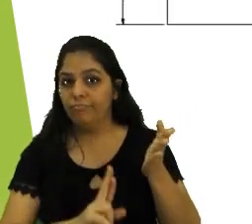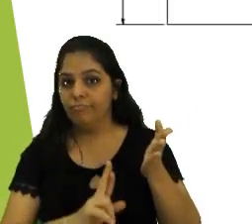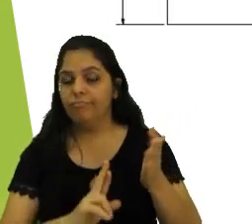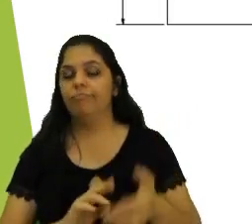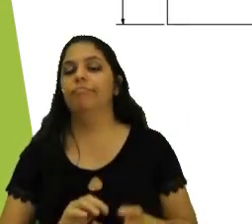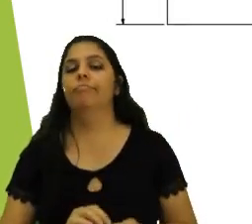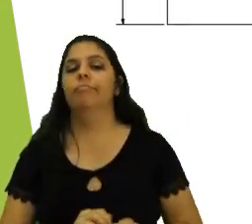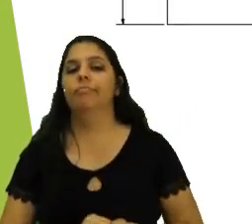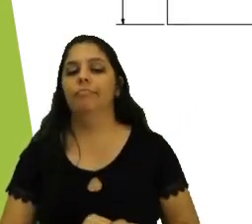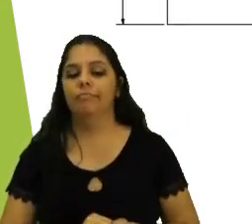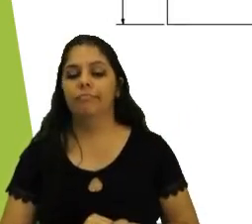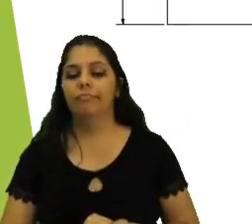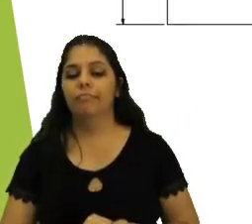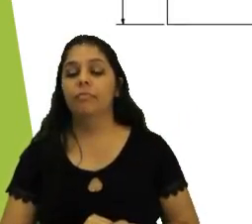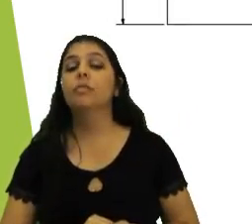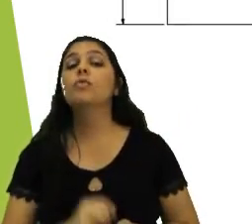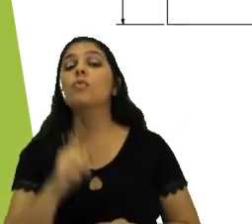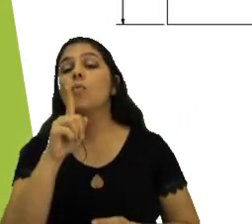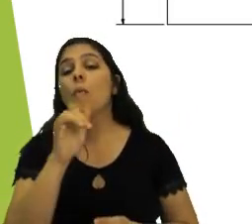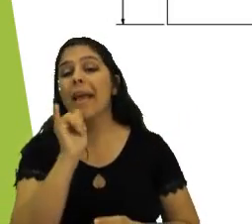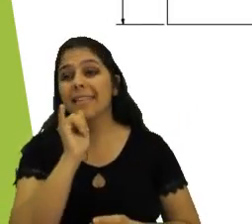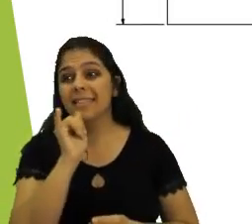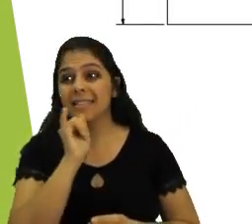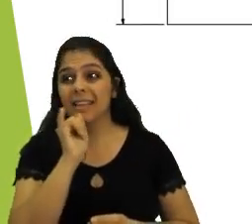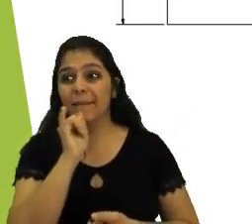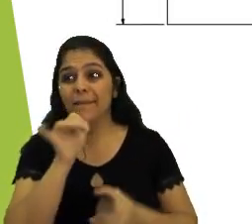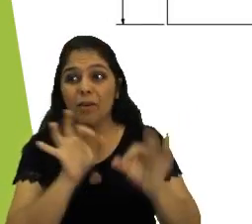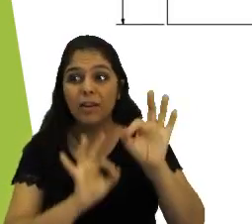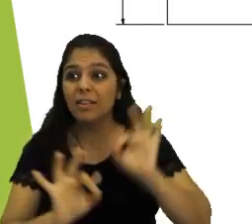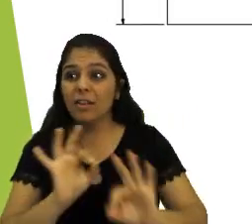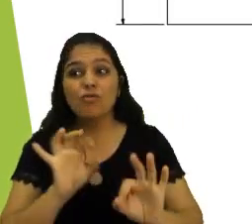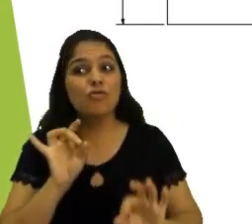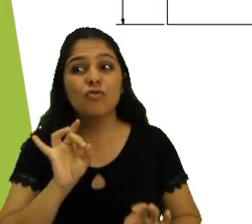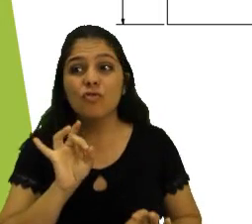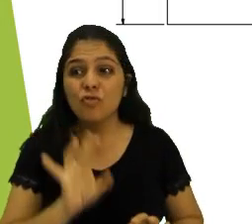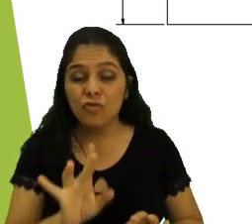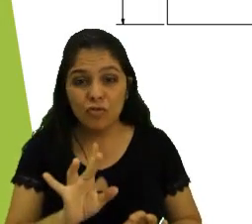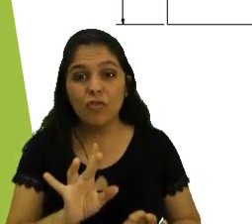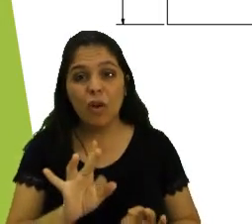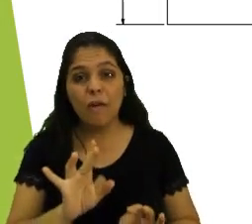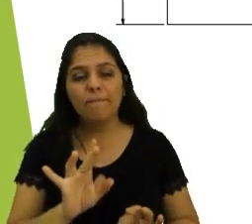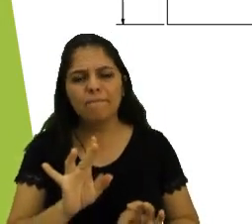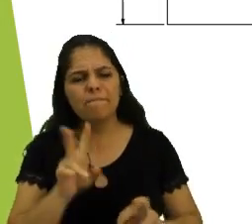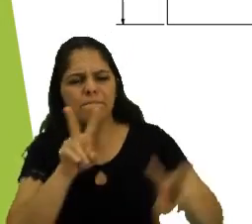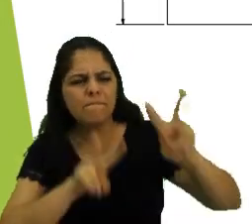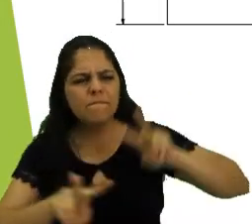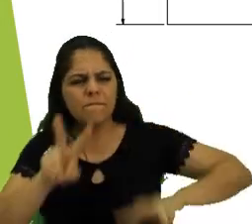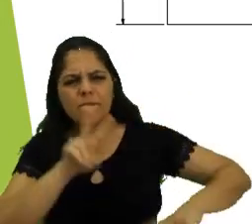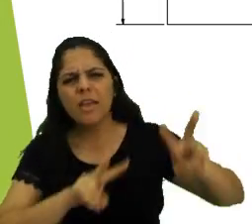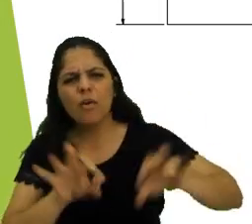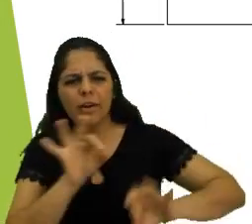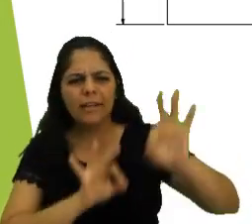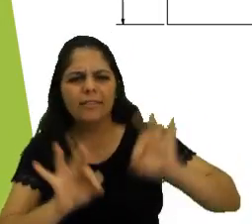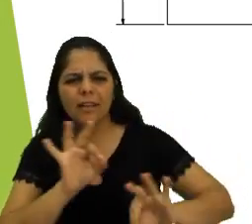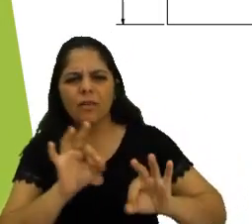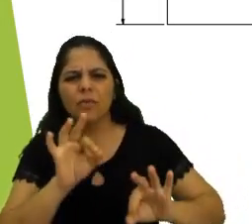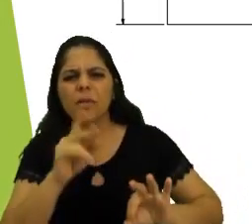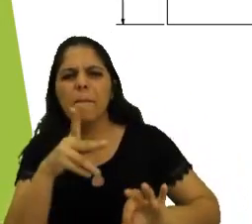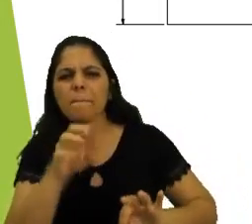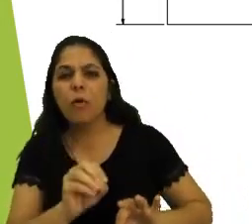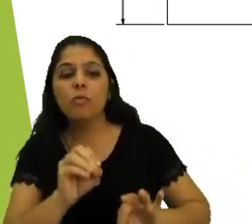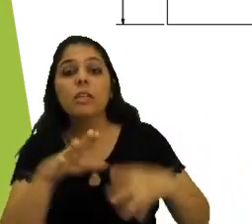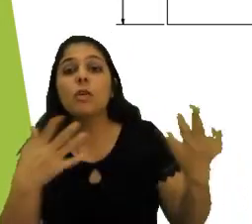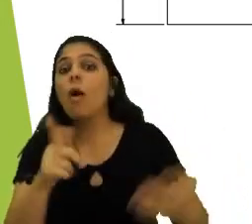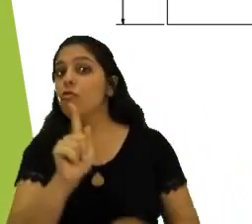Vamos ver um exemplo de programação, mas somente pontual para a gente verificar as coordenadas naquele ponto e qual G que a gente